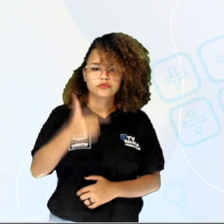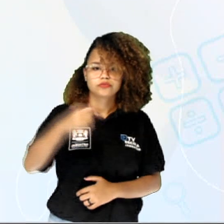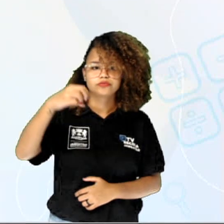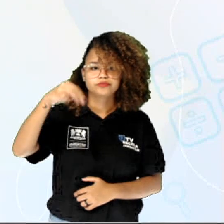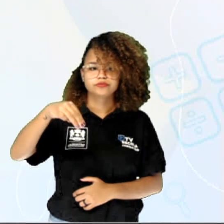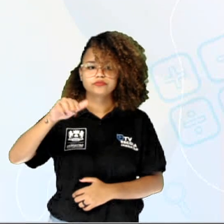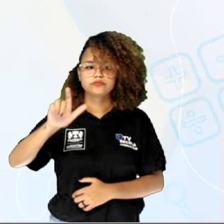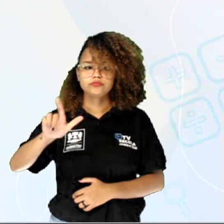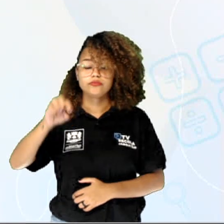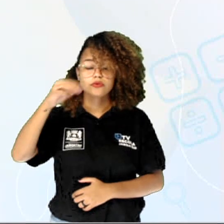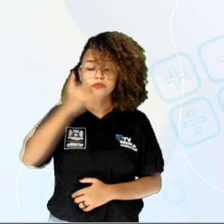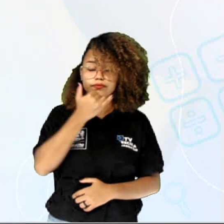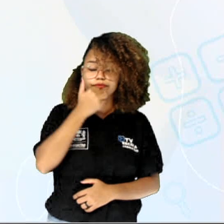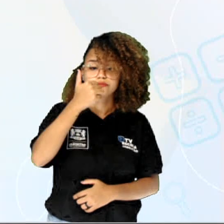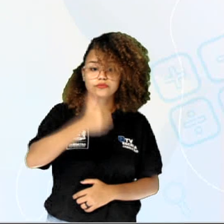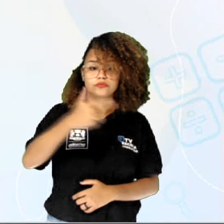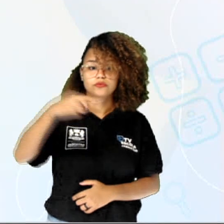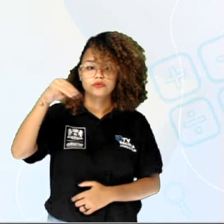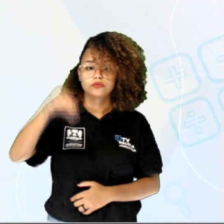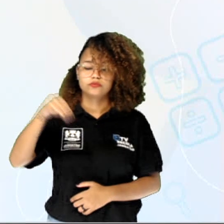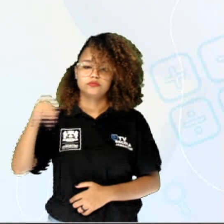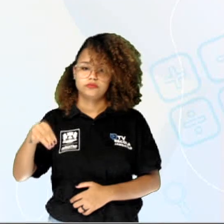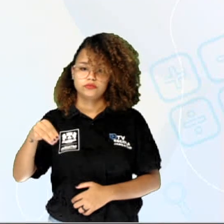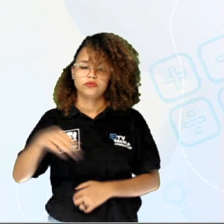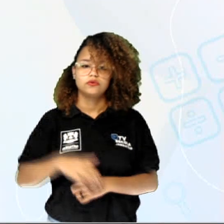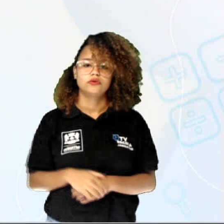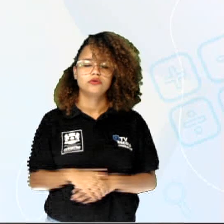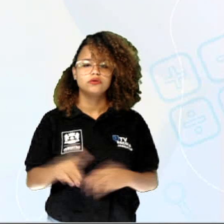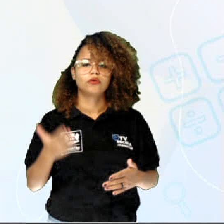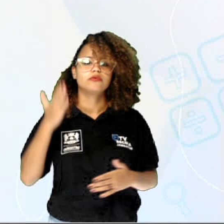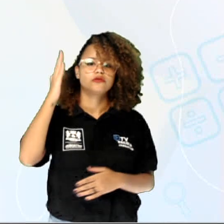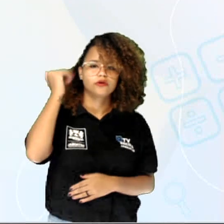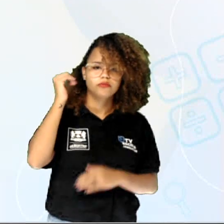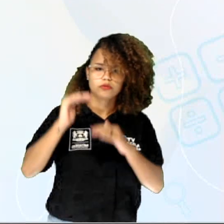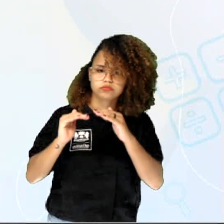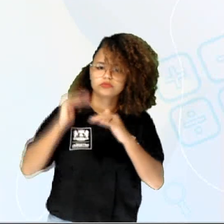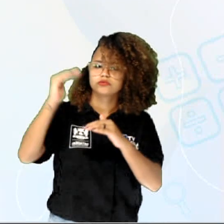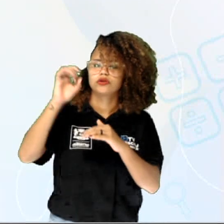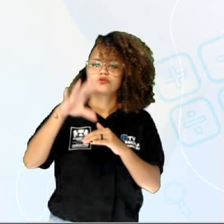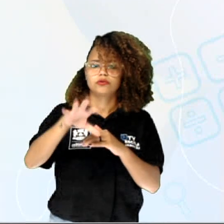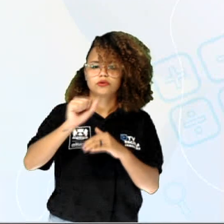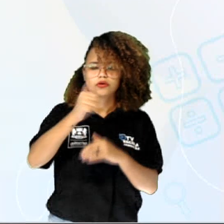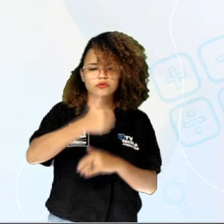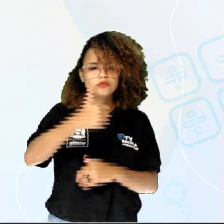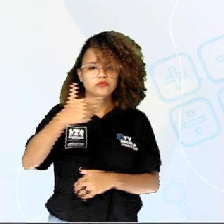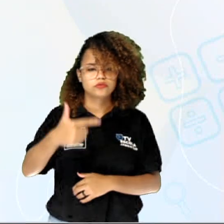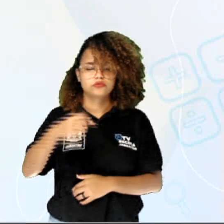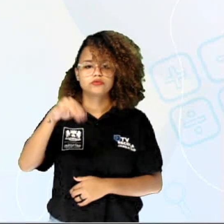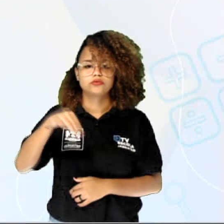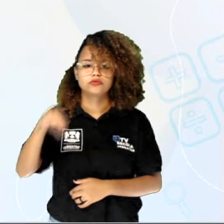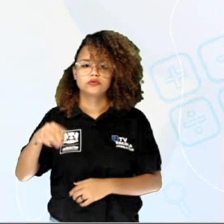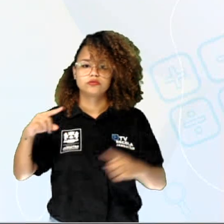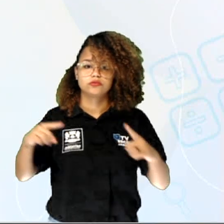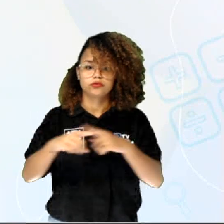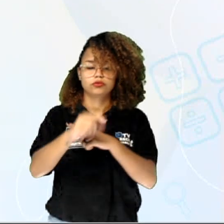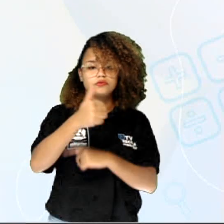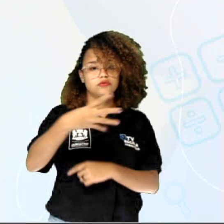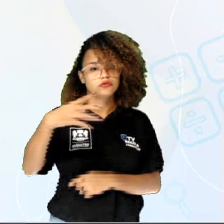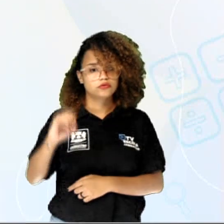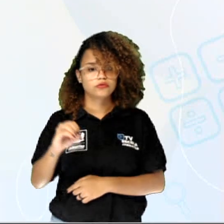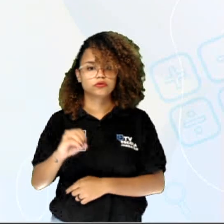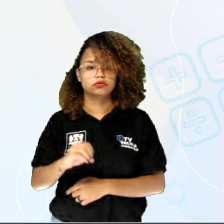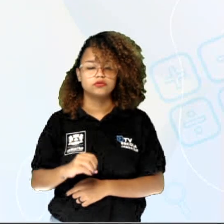muito visto em mapas, né? Em croquis, em planta baixa de engenharia. Então, ó, se a